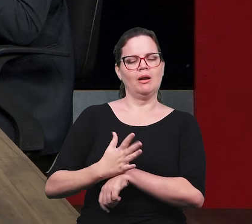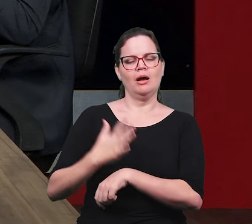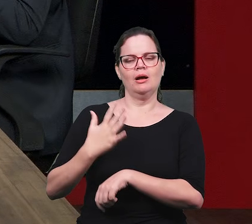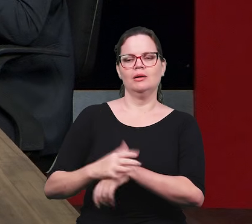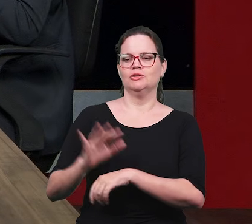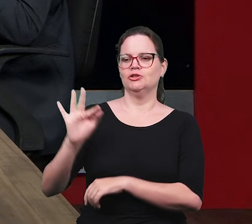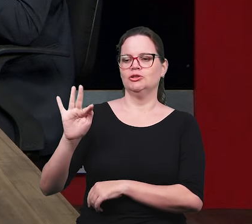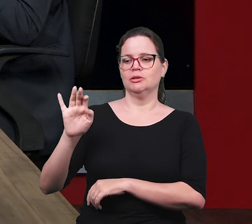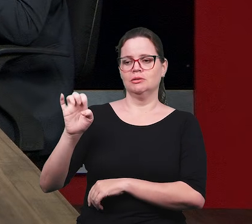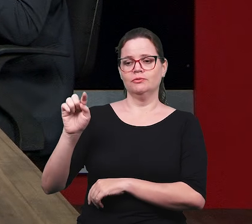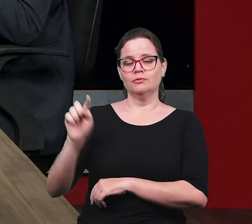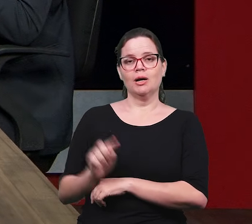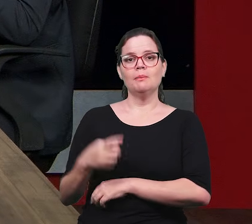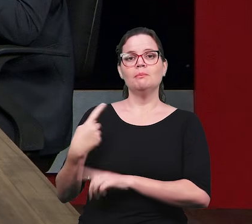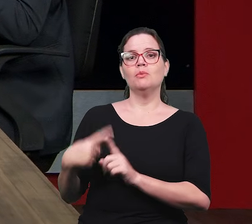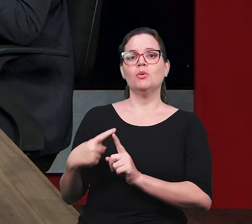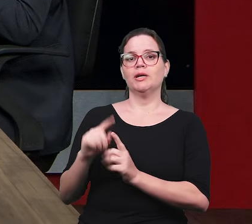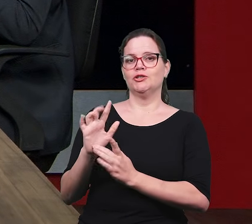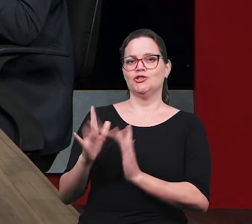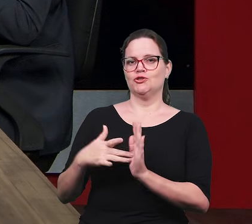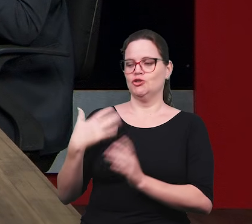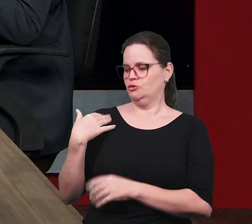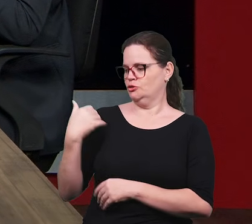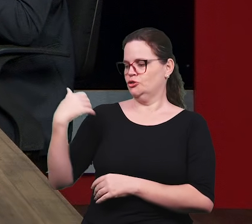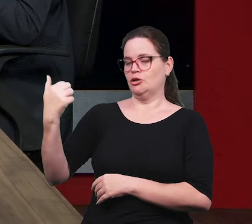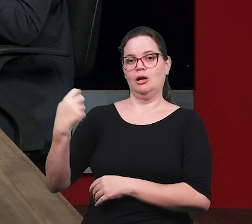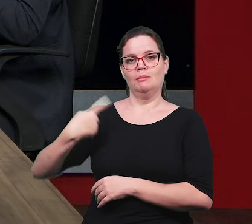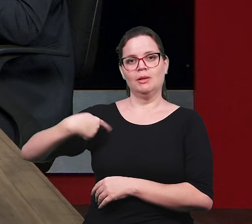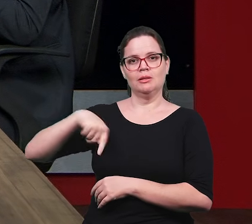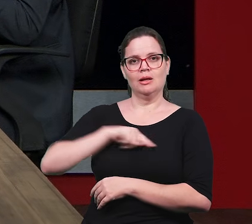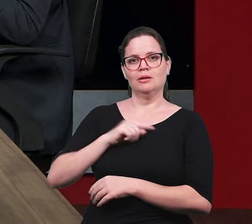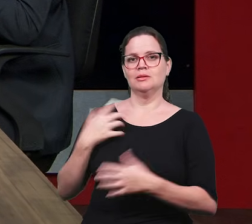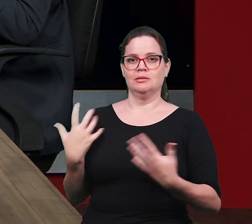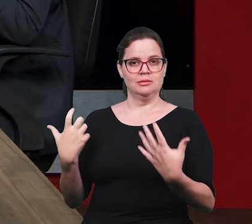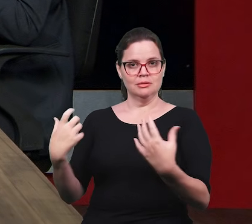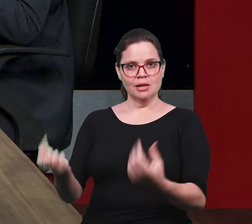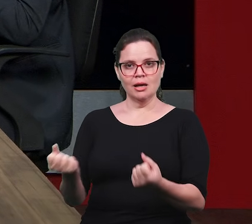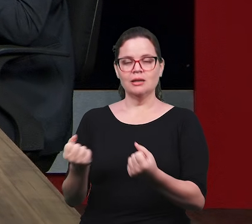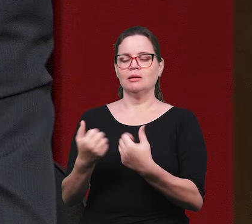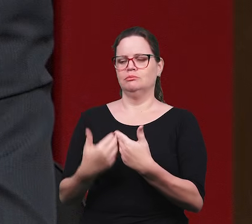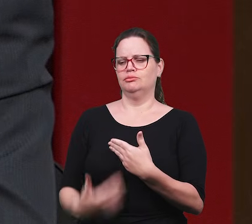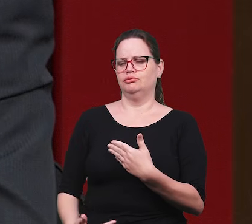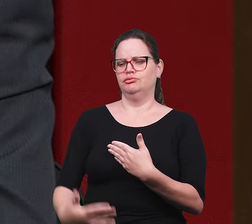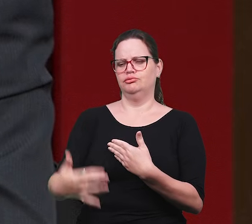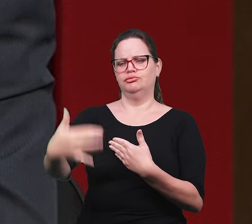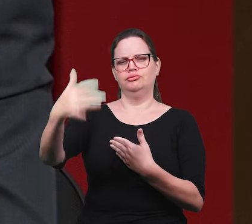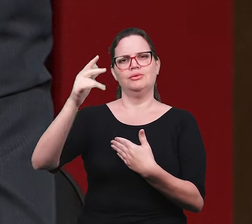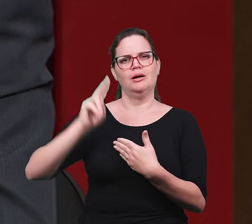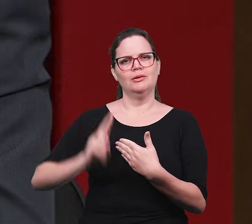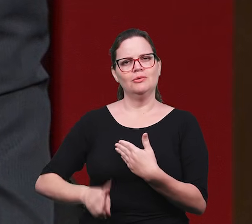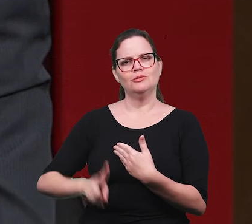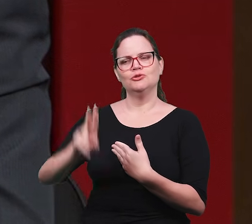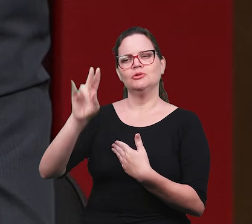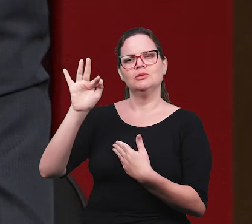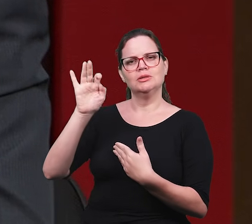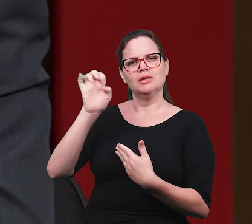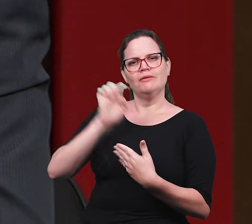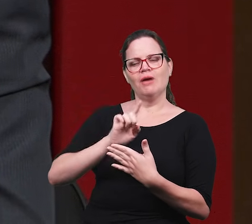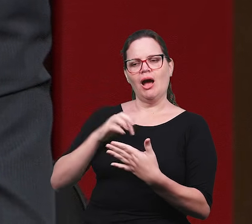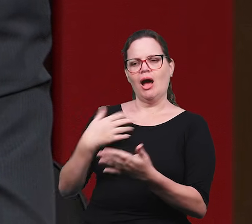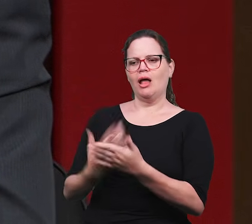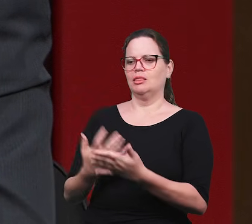desde o momento em que o Senhor Jesus nos chama para a sua presença, até o momento que Ele vai nos levar para a